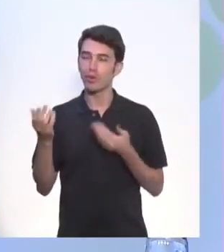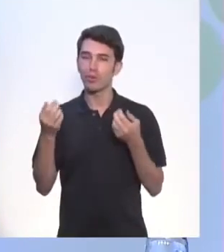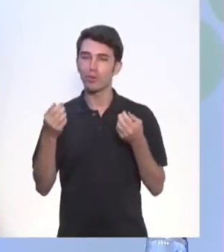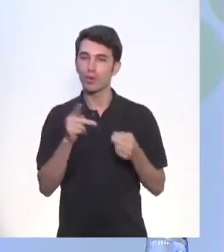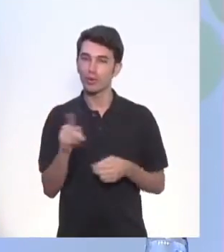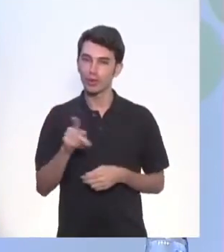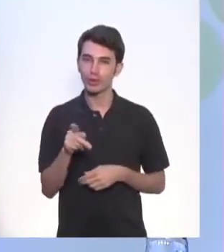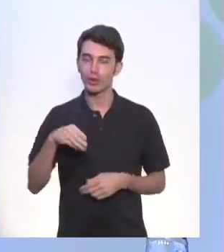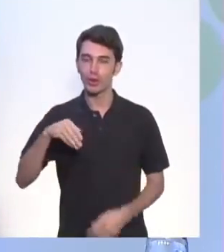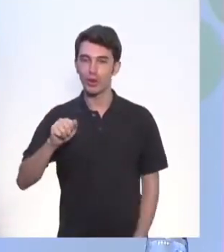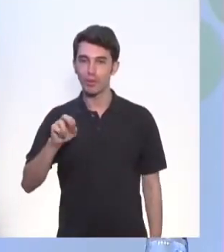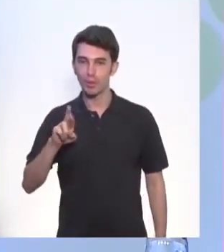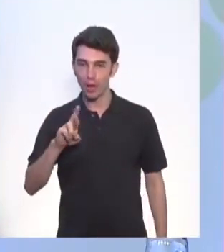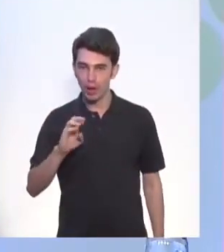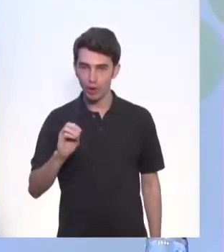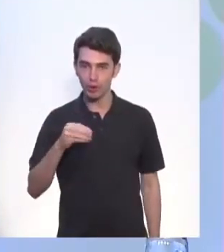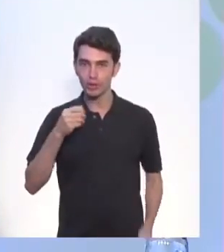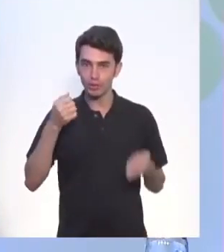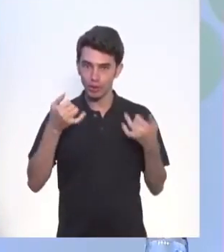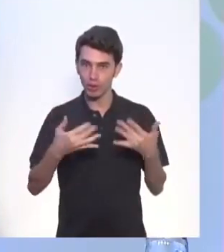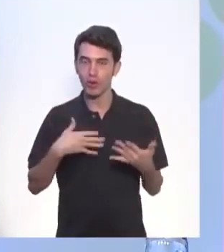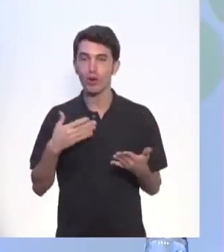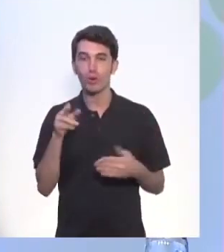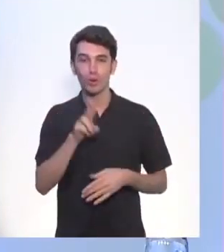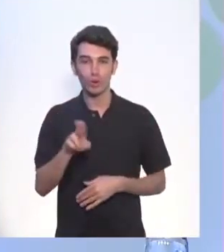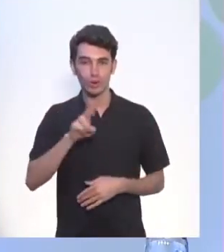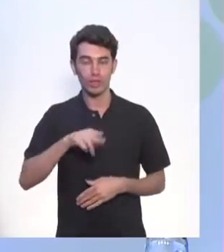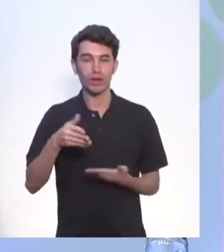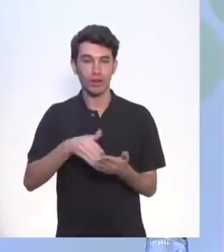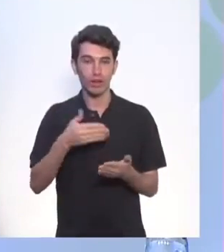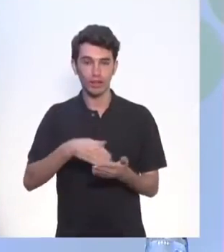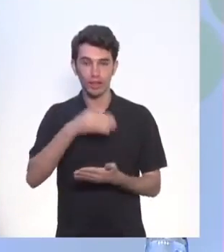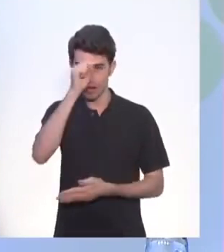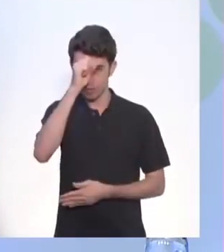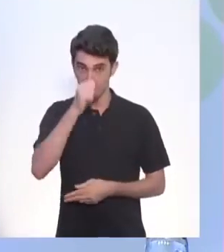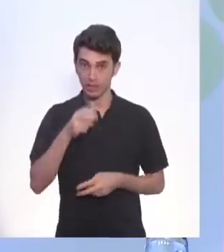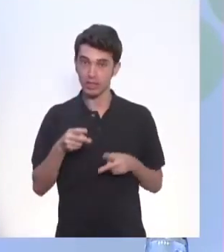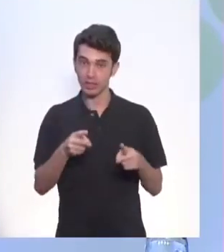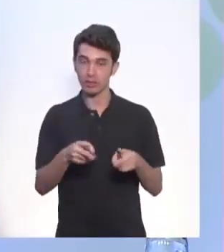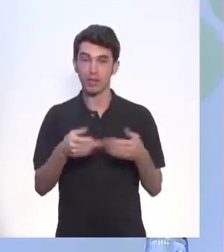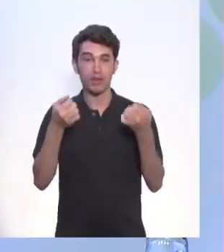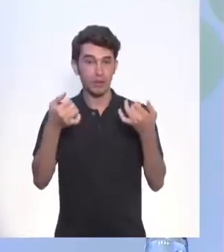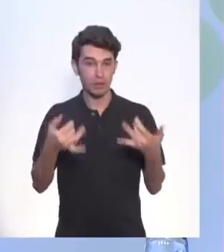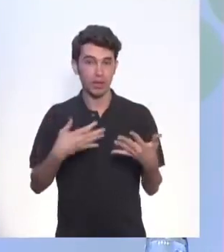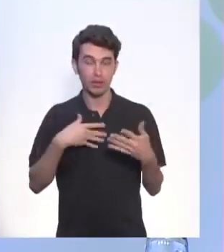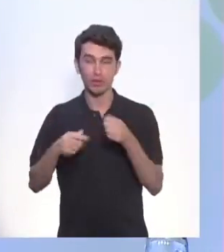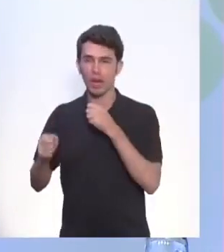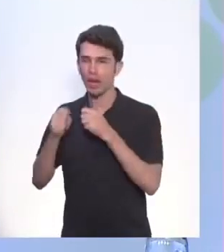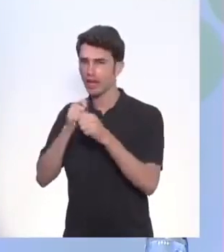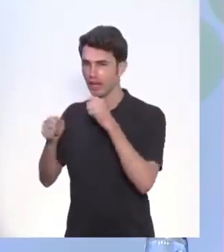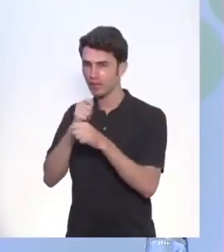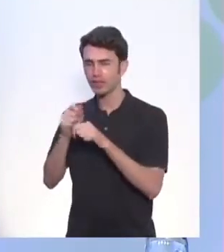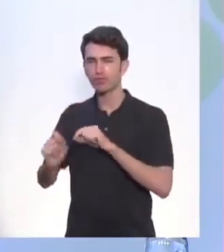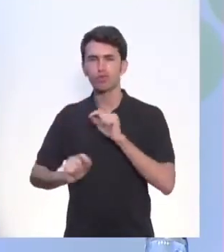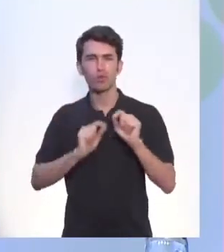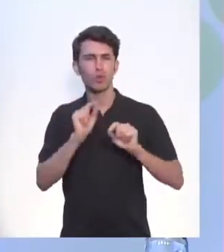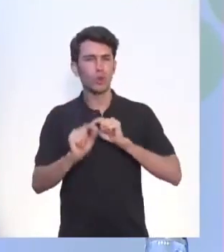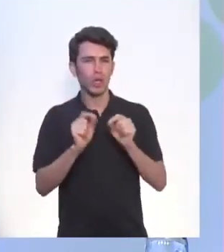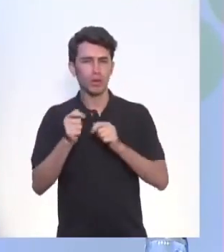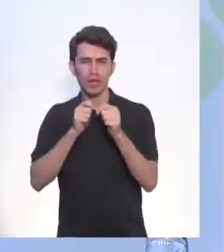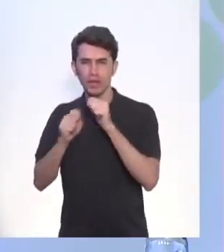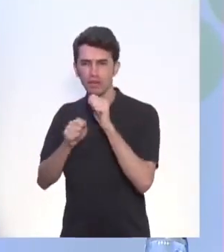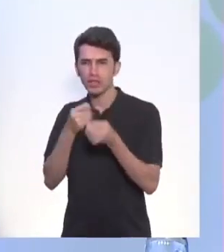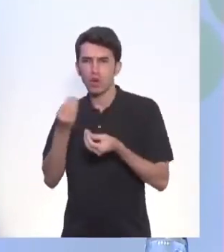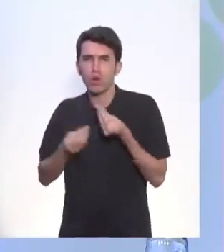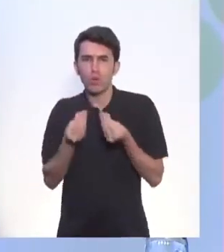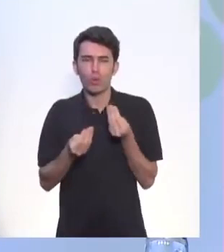falou, nós iremos utilizar o caderno Aprender Sempre e nós iremos falar sobre entrevista. O que é uma entrevista? Como